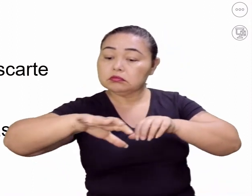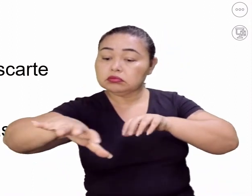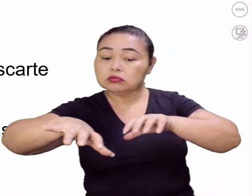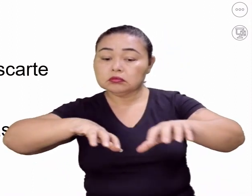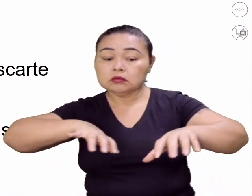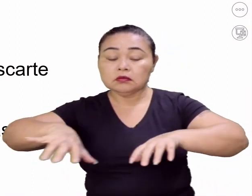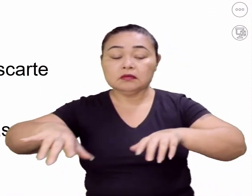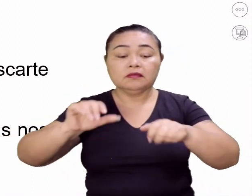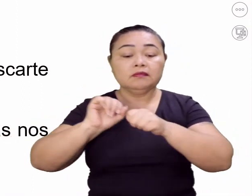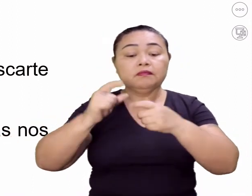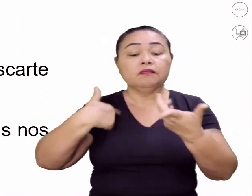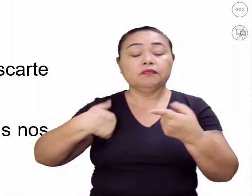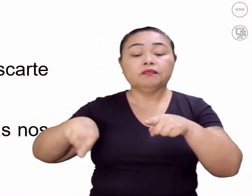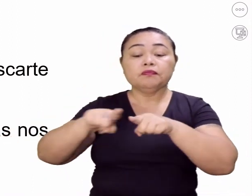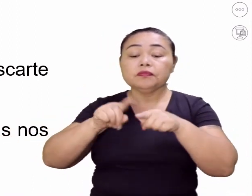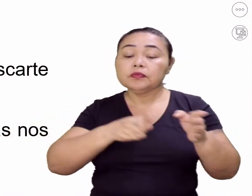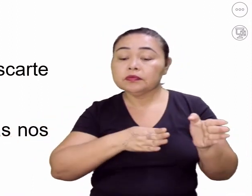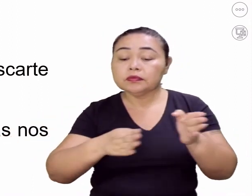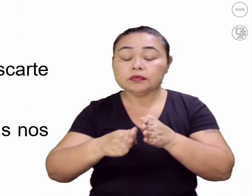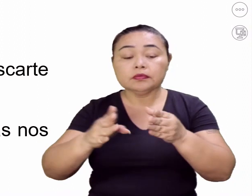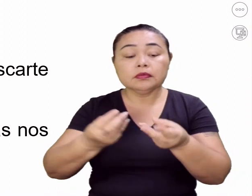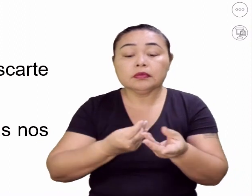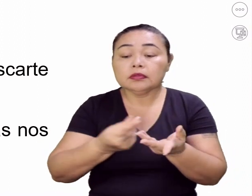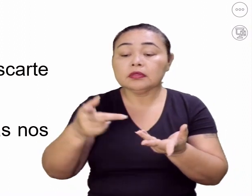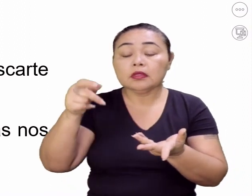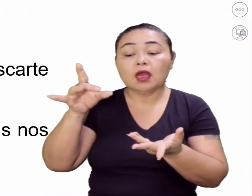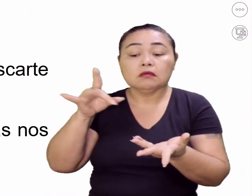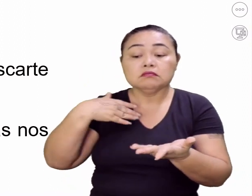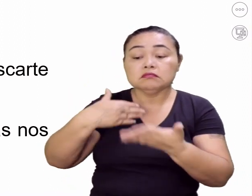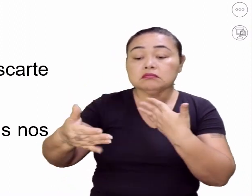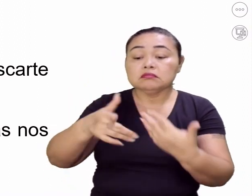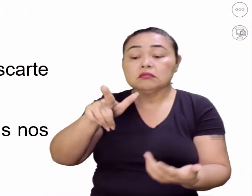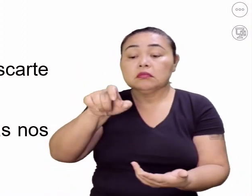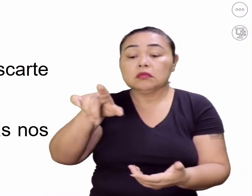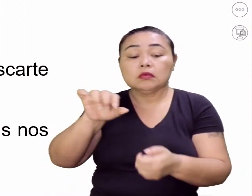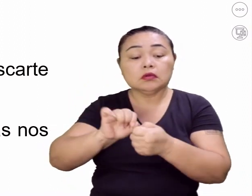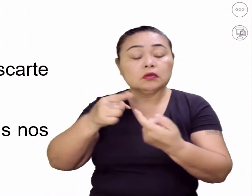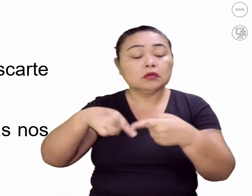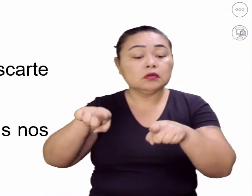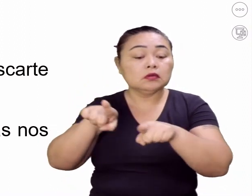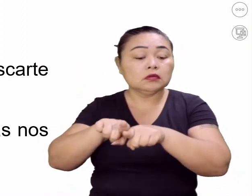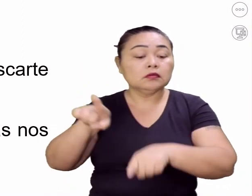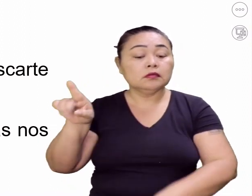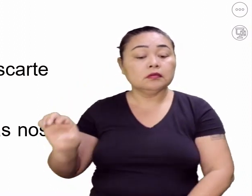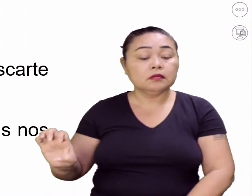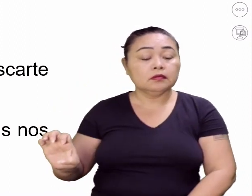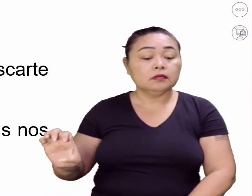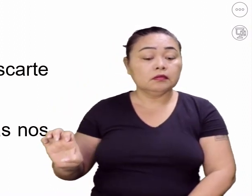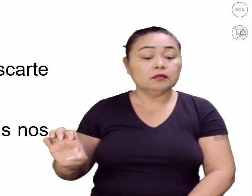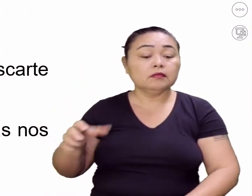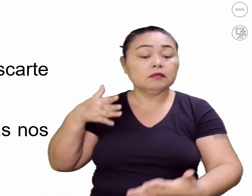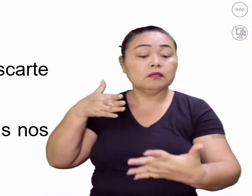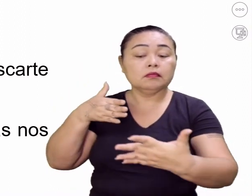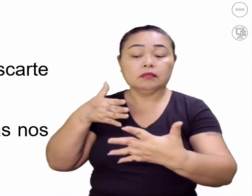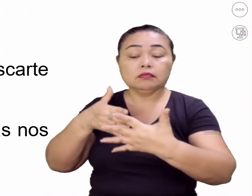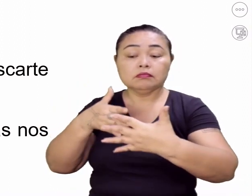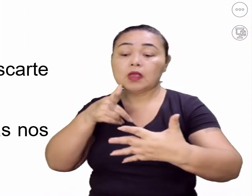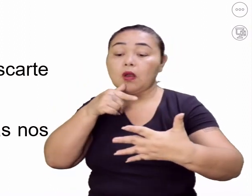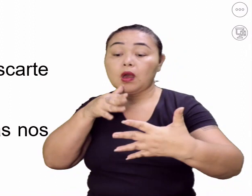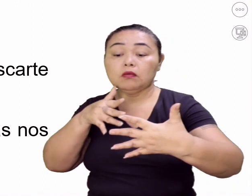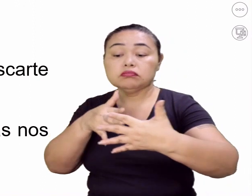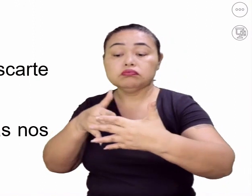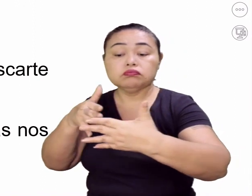D. A interferência nos cursos d'água e o descarte irregular de lixo. E, letra E, a adoção